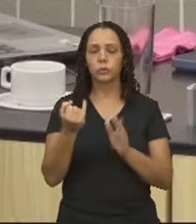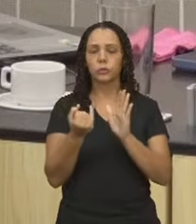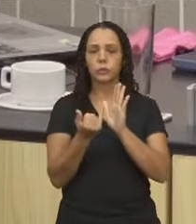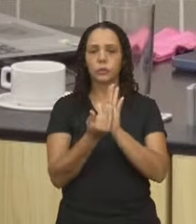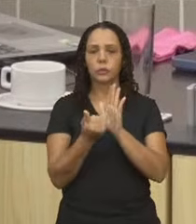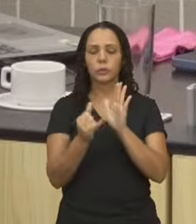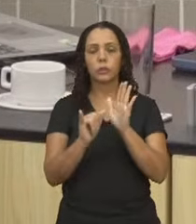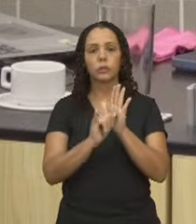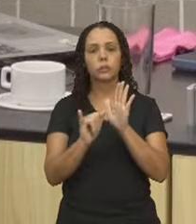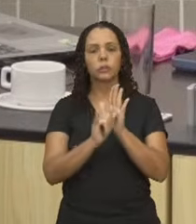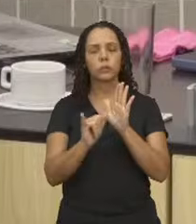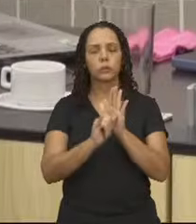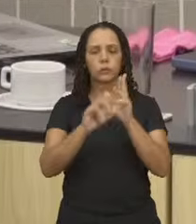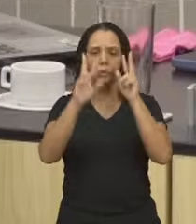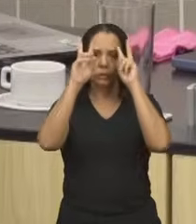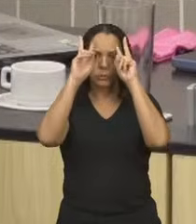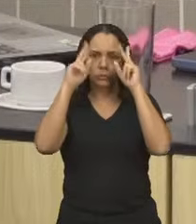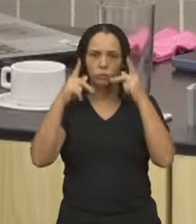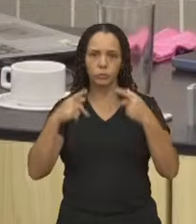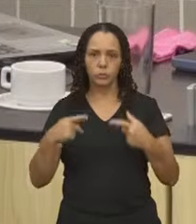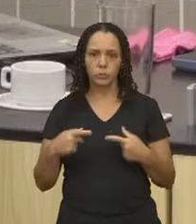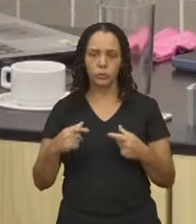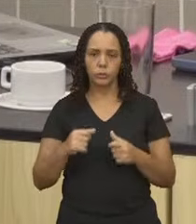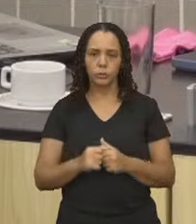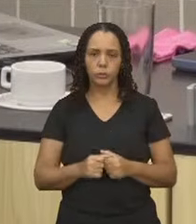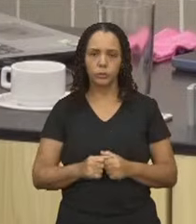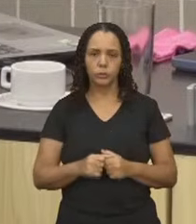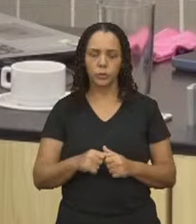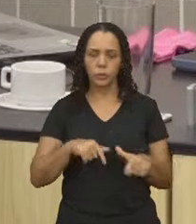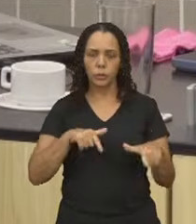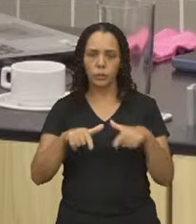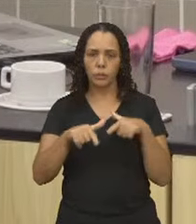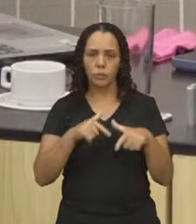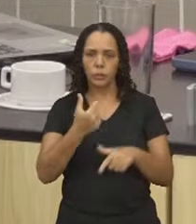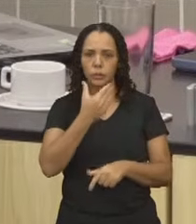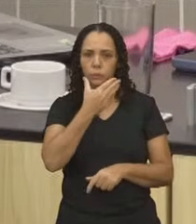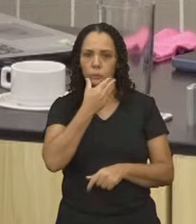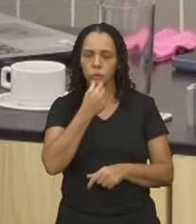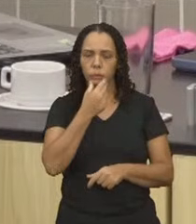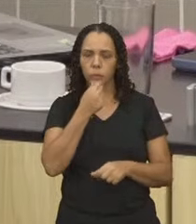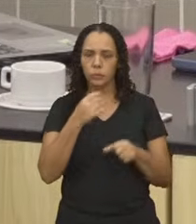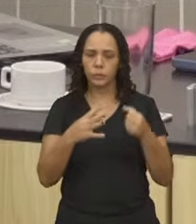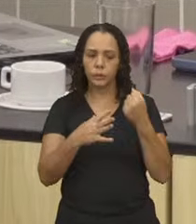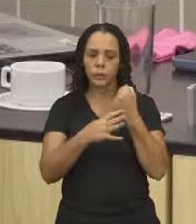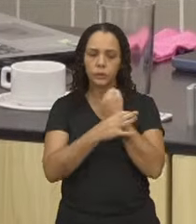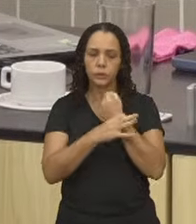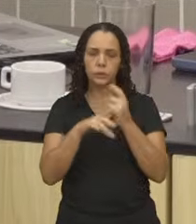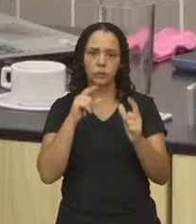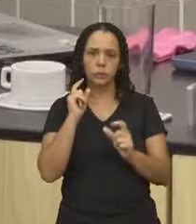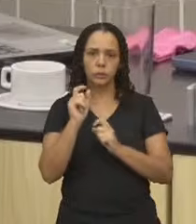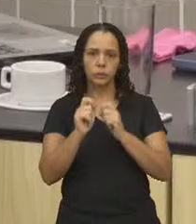identidade humana. O labor do homem não apenas garante a